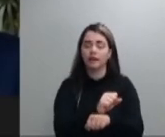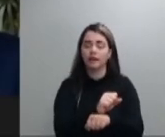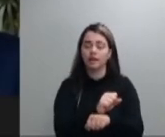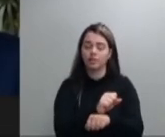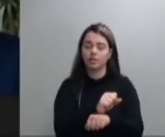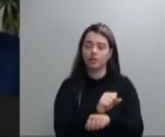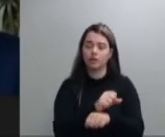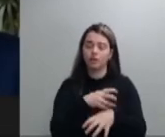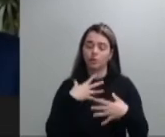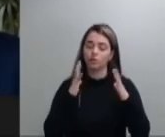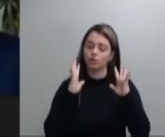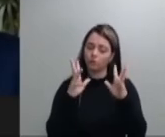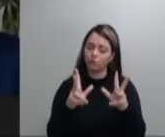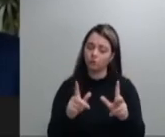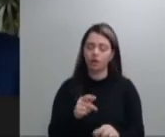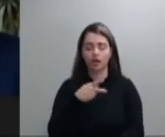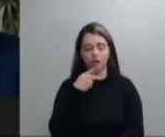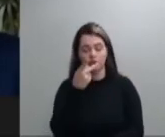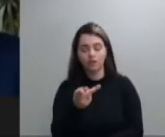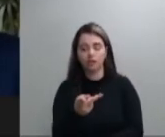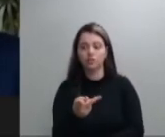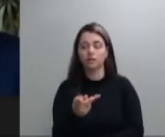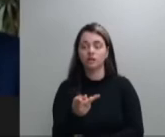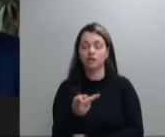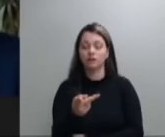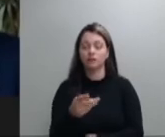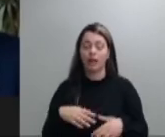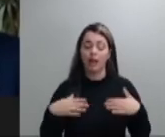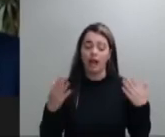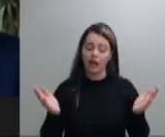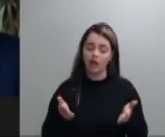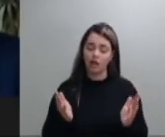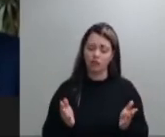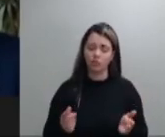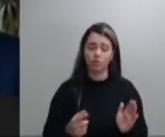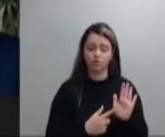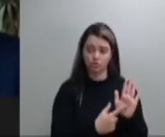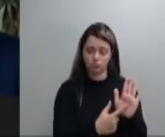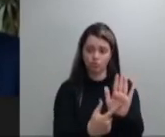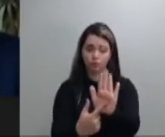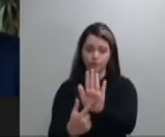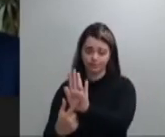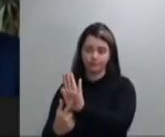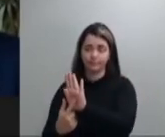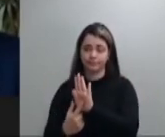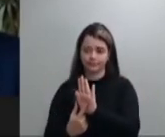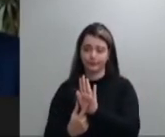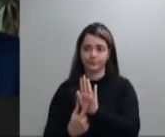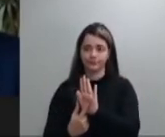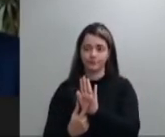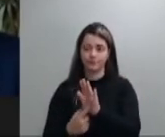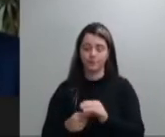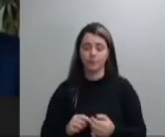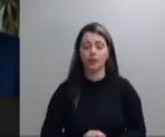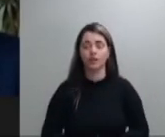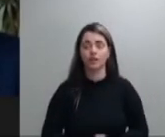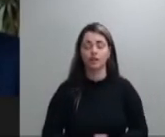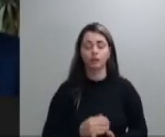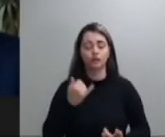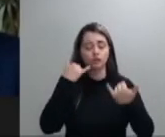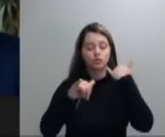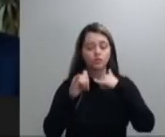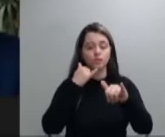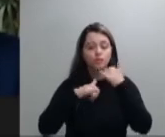mas agora com esses dados que trouxe o ministro Benedito né com essas informações